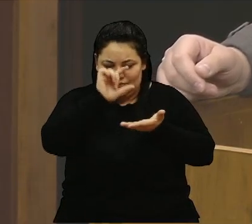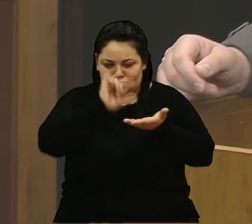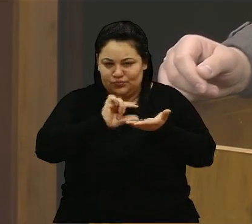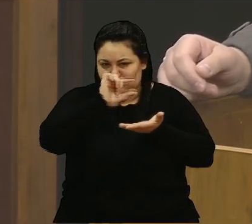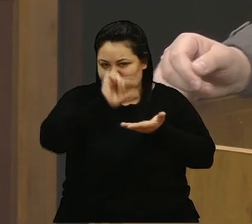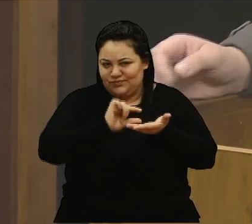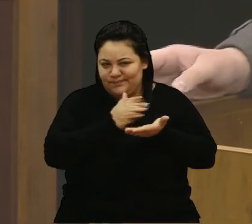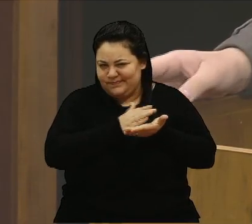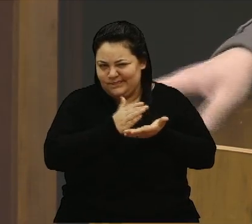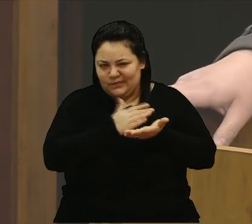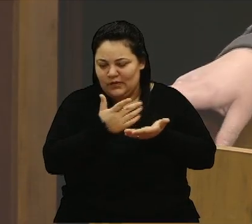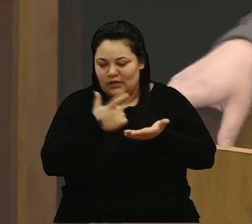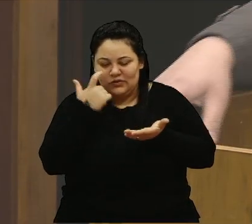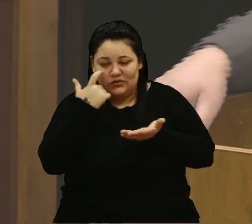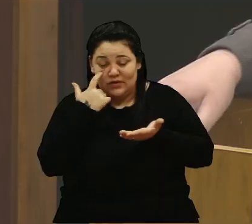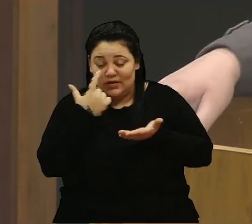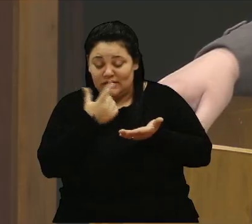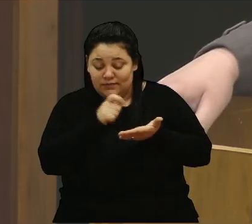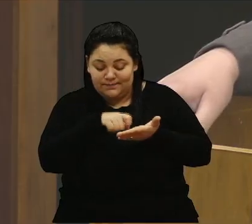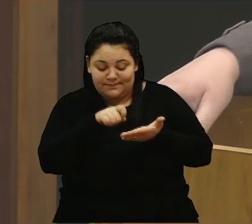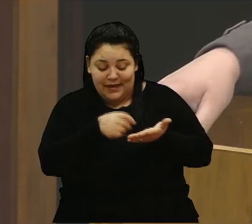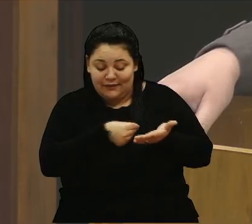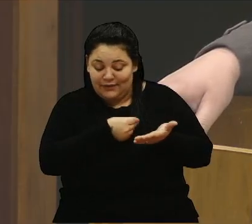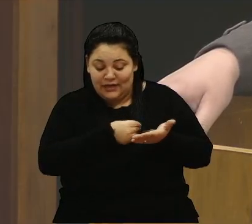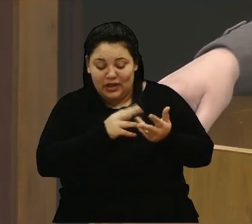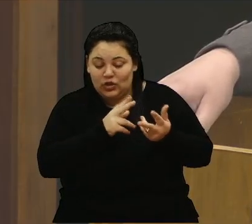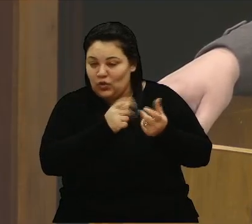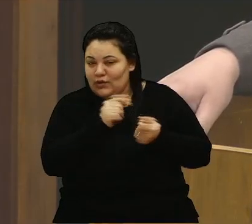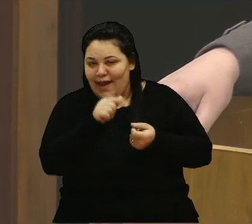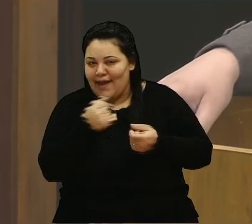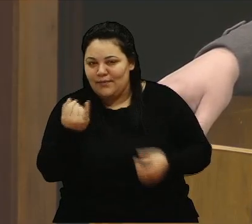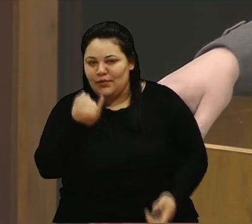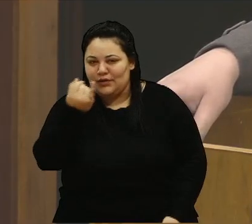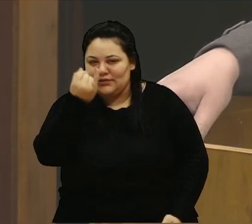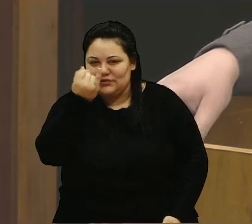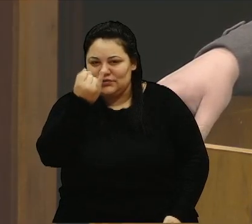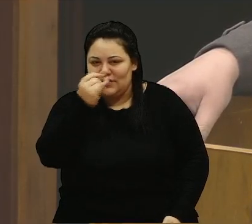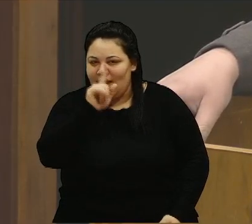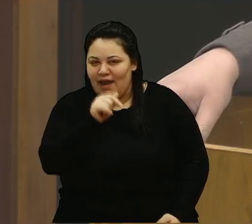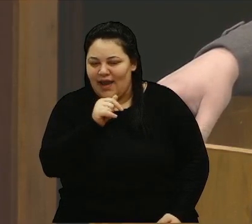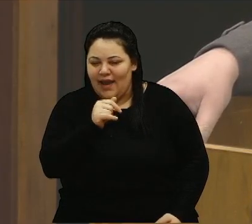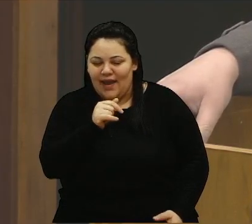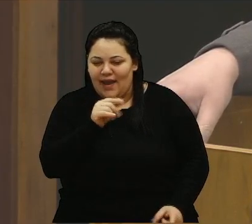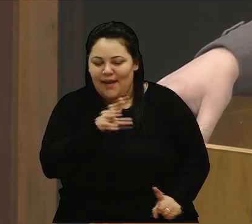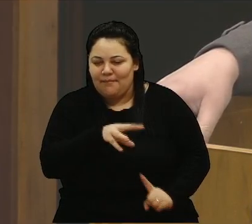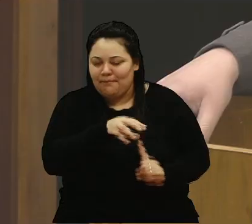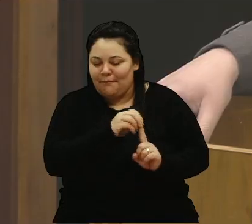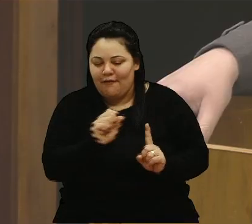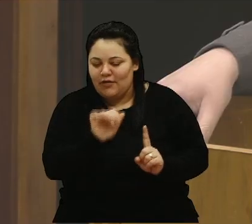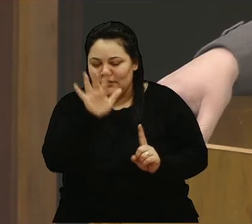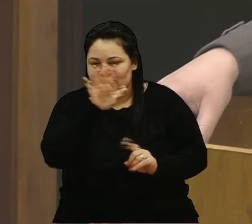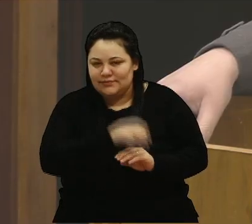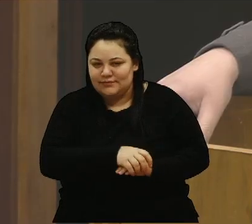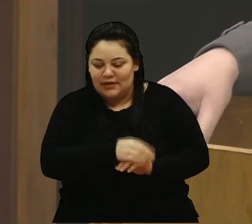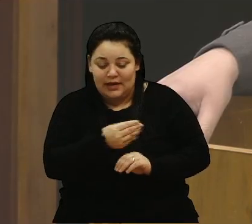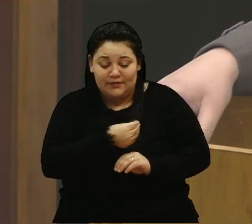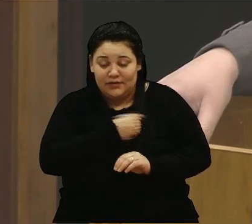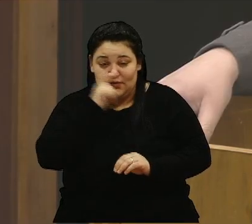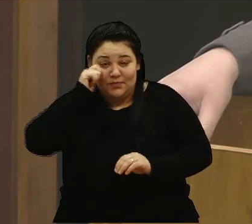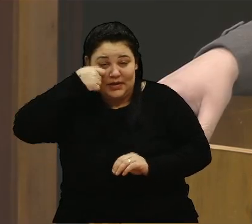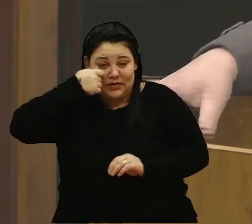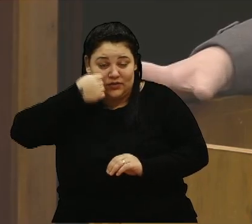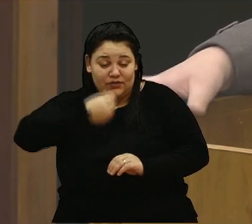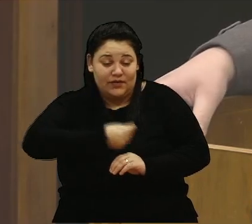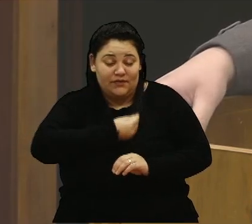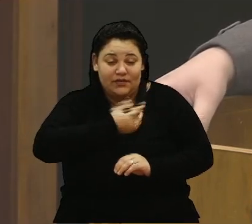que todas as vidas, elas importam, todas as vidas são importantes e são preciosas. A vida do negro, a vida do branco, a vida do